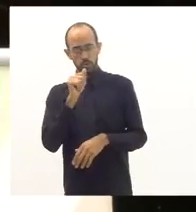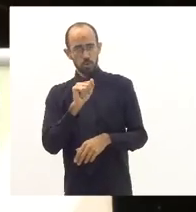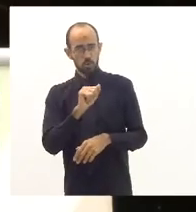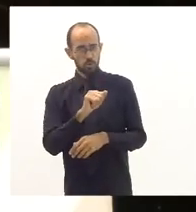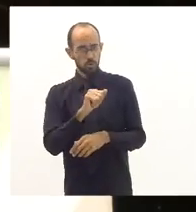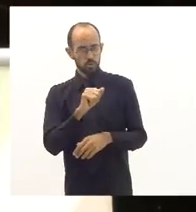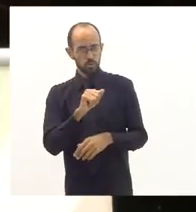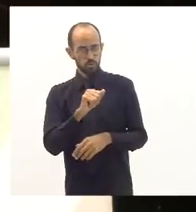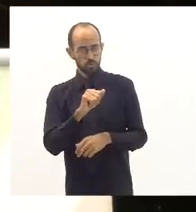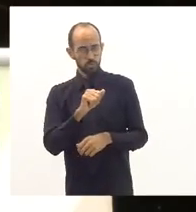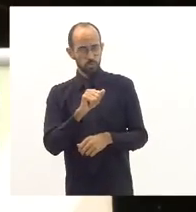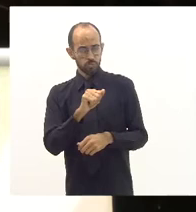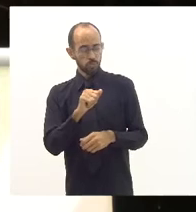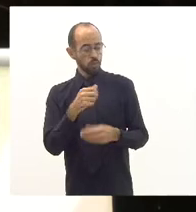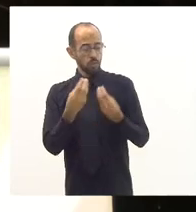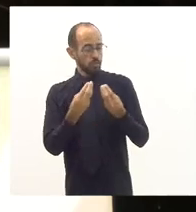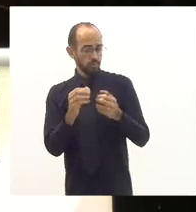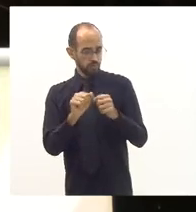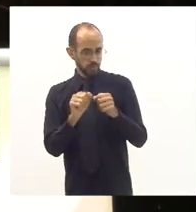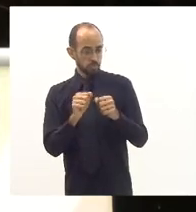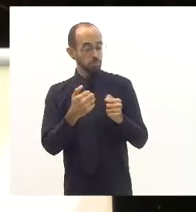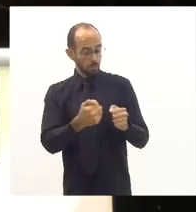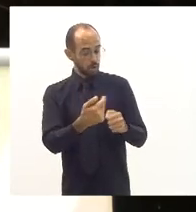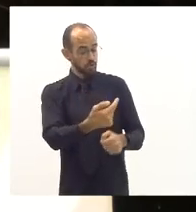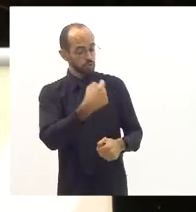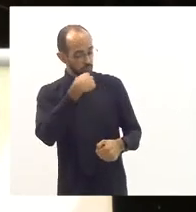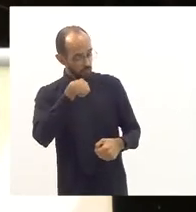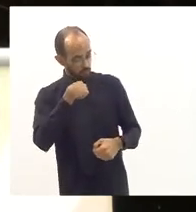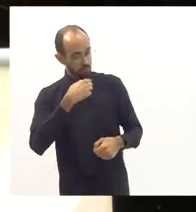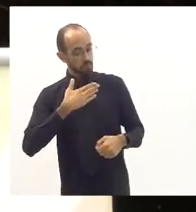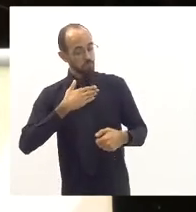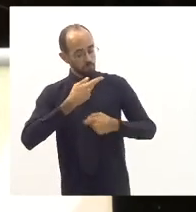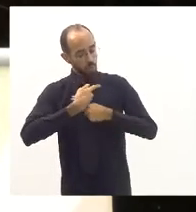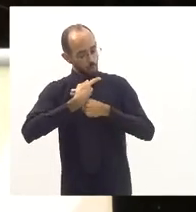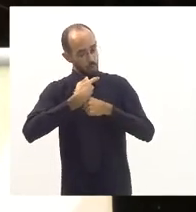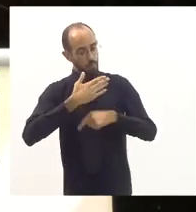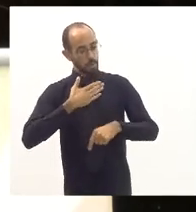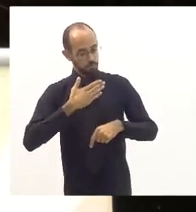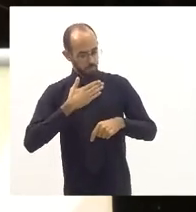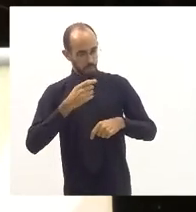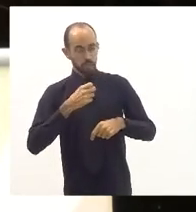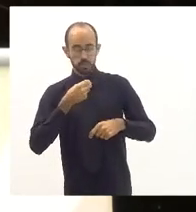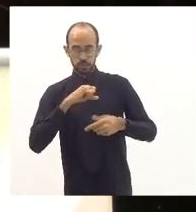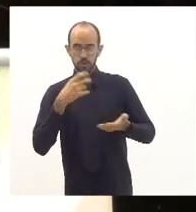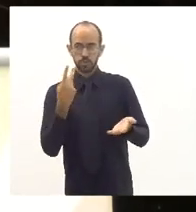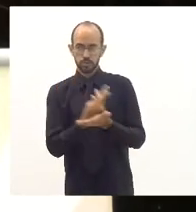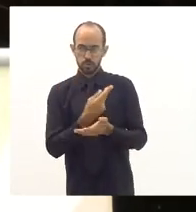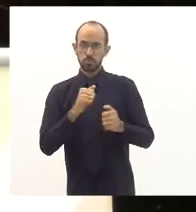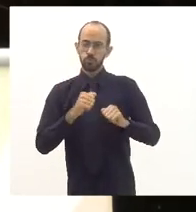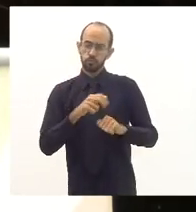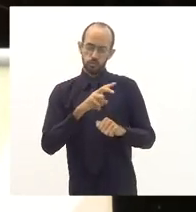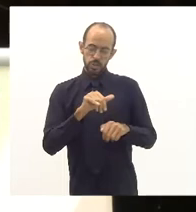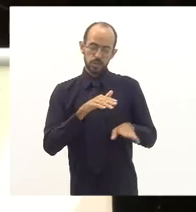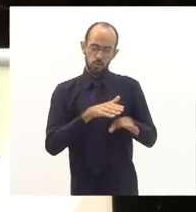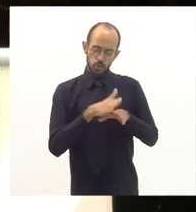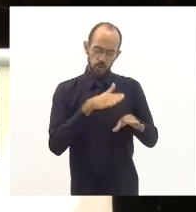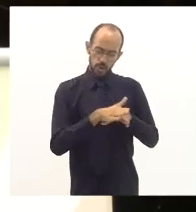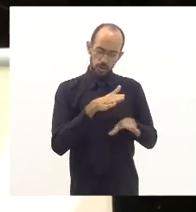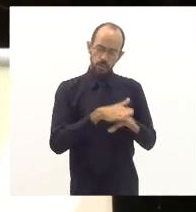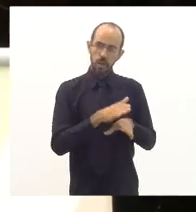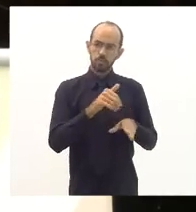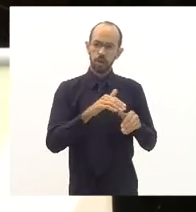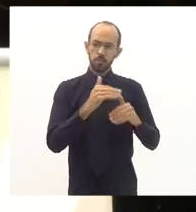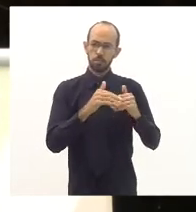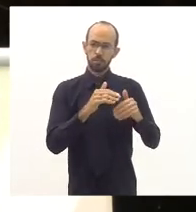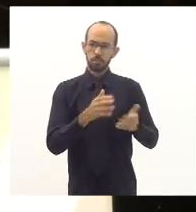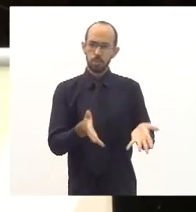Pode ir na minha coordenadoria, que a pessoa será recebida. Se for o caso, será orientada também ou para a Coordenadoria de Promoção dos